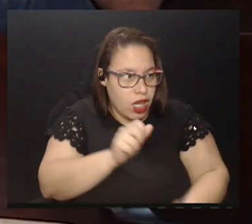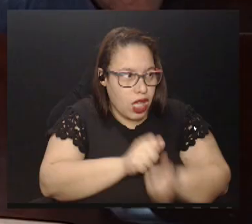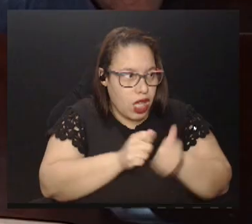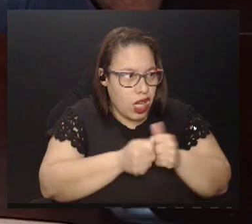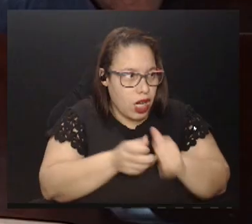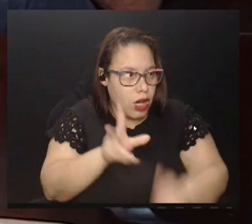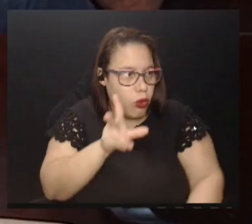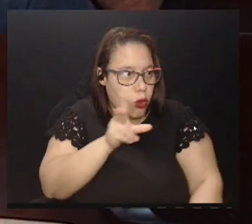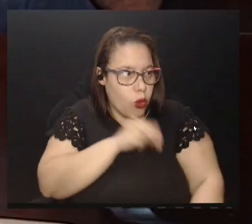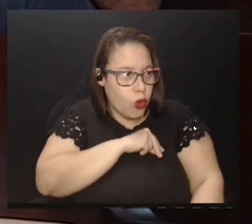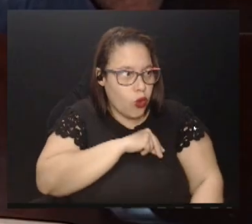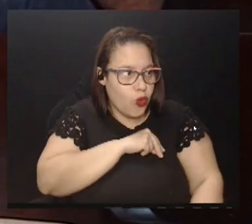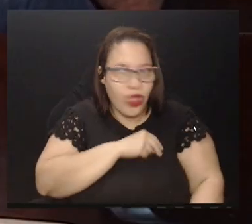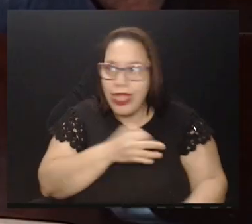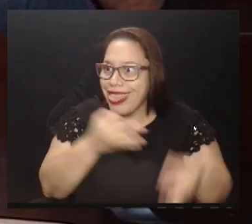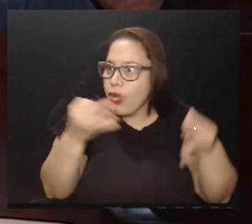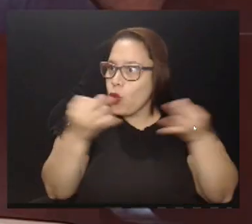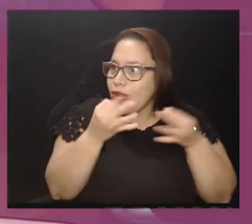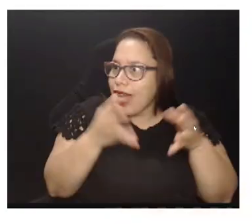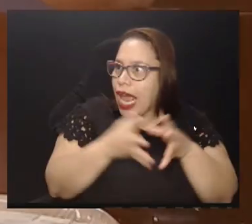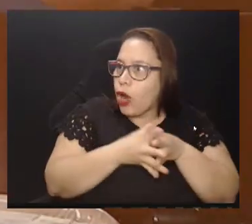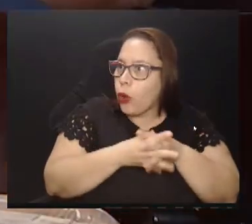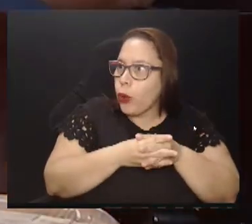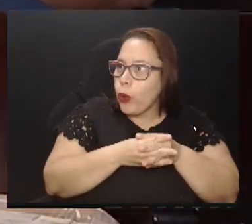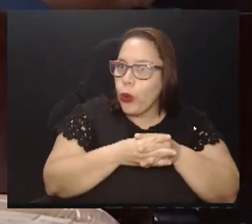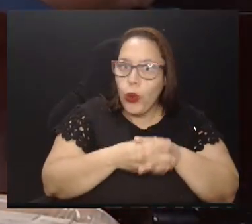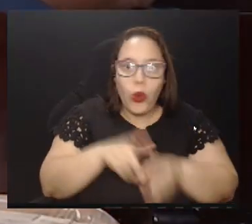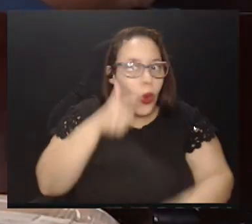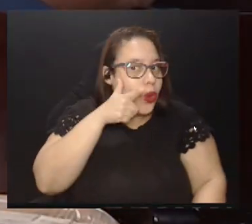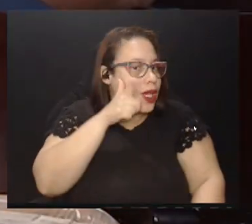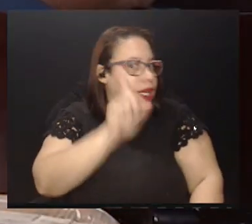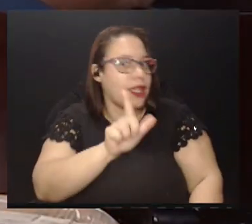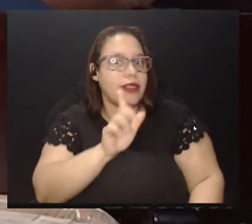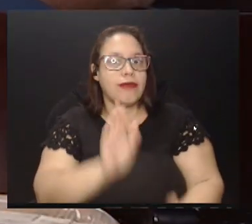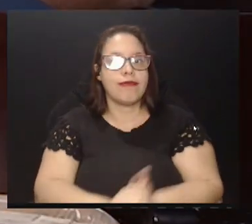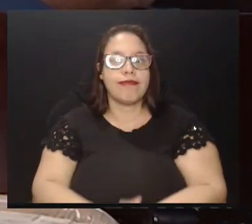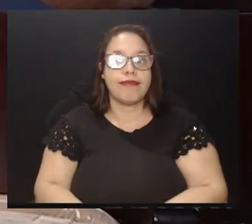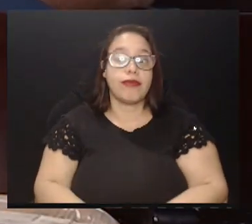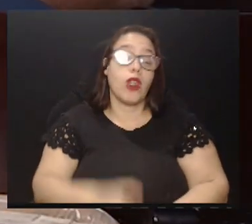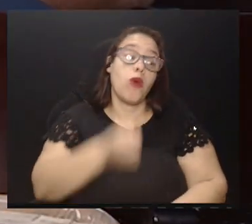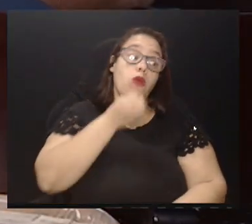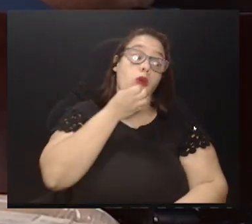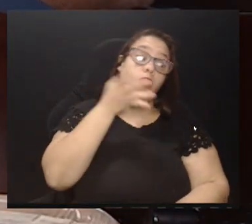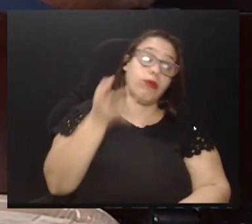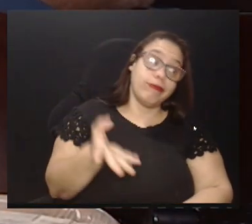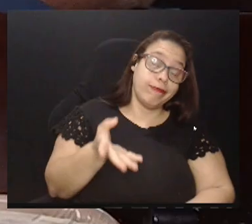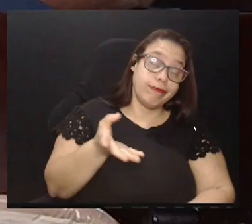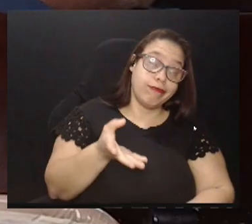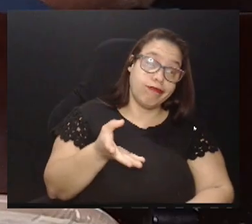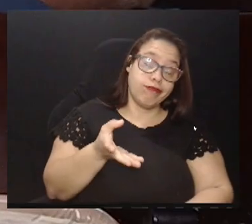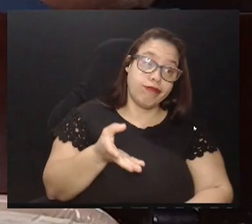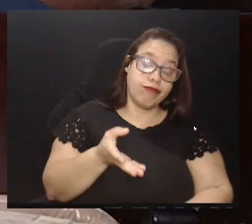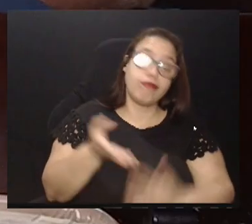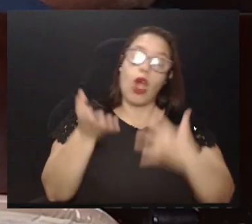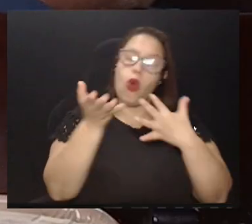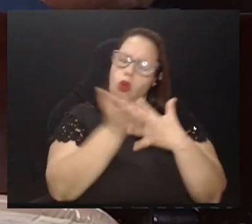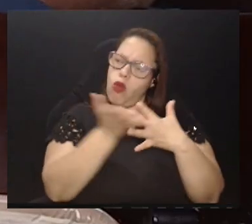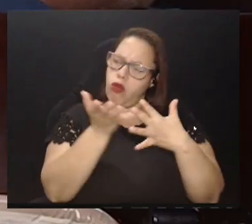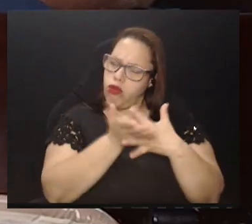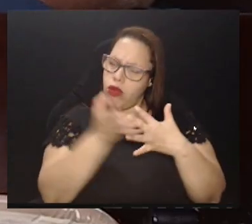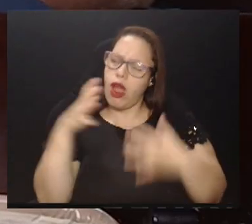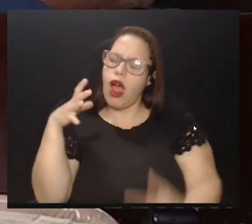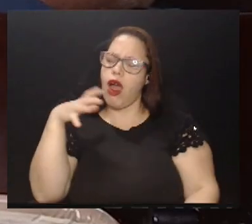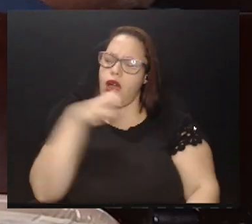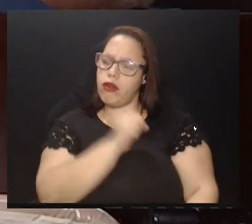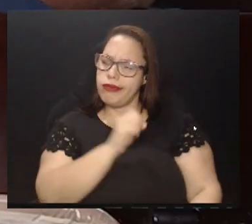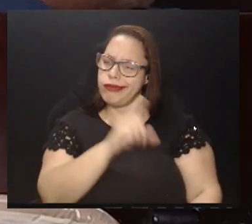certo, maravilhosa. Ganhamos o jogo. Ganhamos o jogo. Bom, galerinha, a gente vai para um intervalo rapidinho, não saia daí, daqui a pouco a